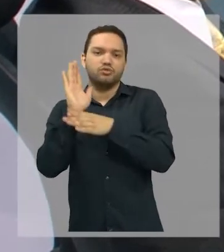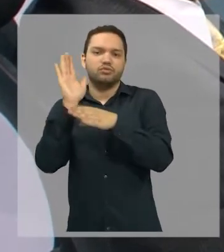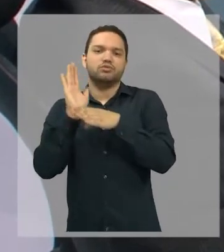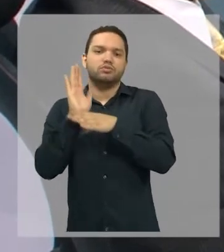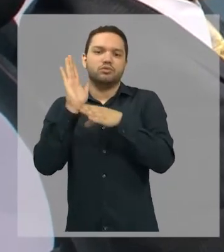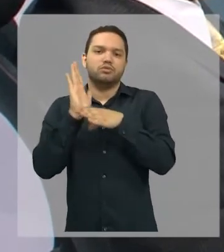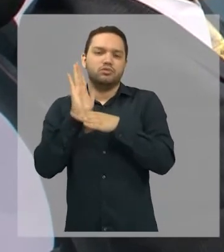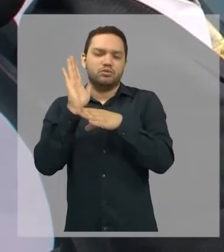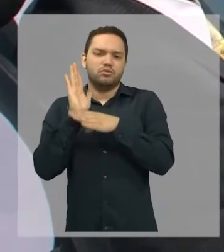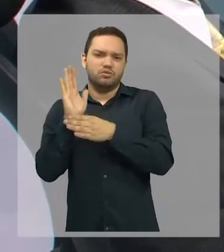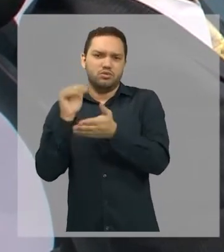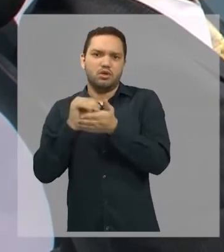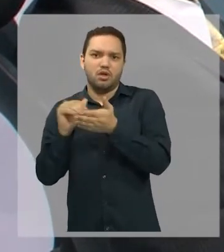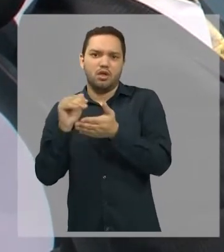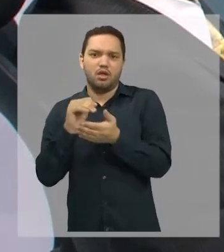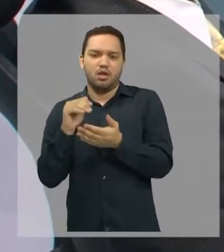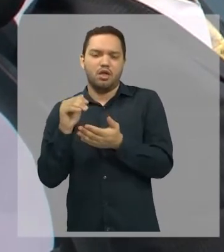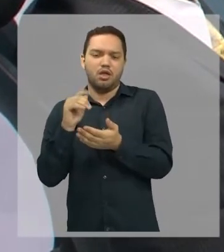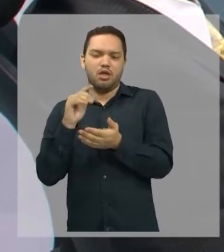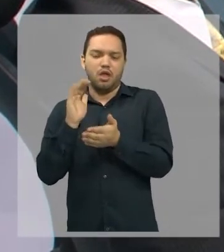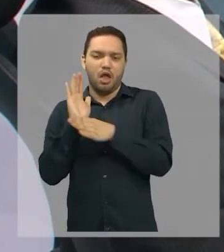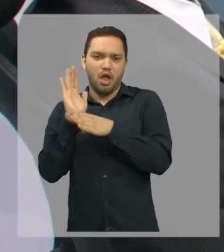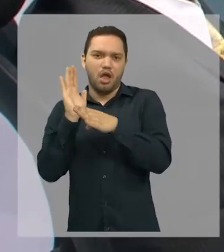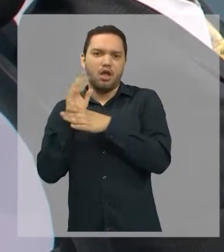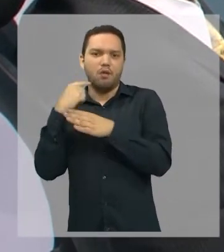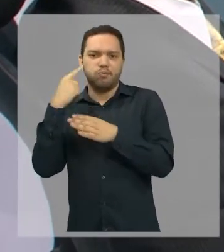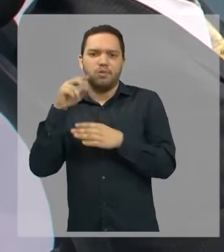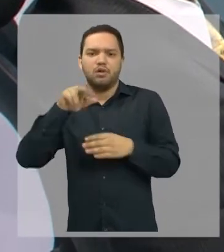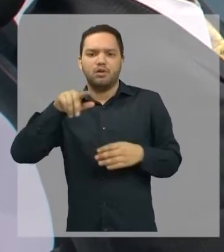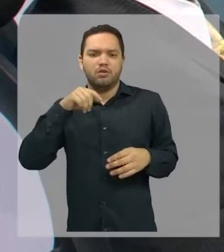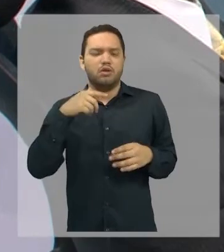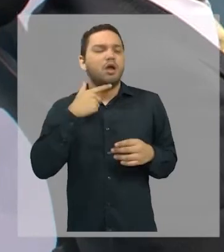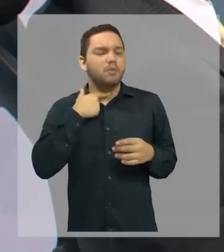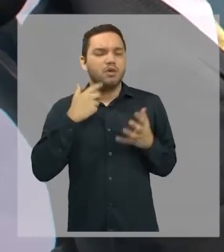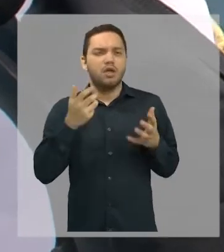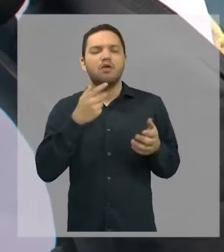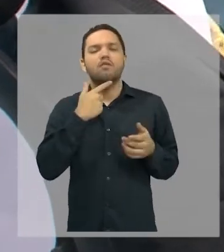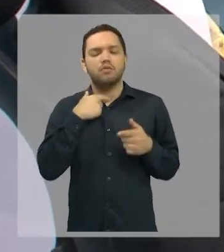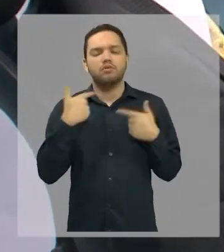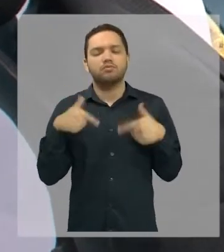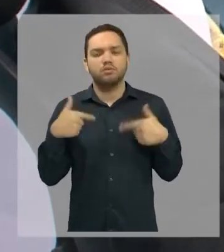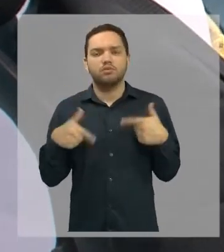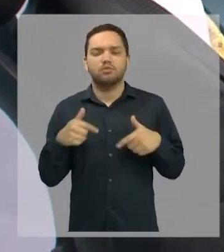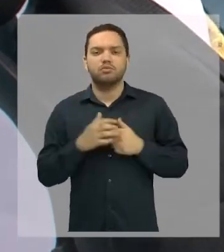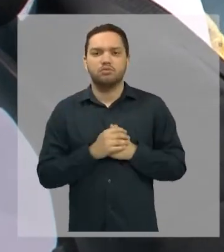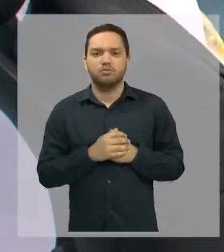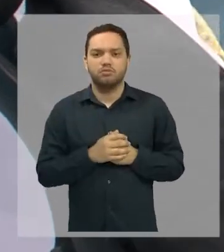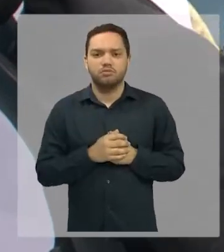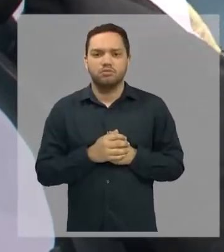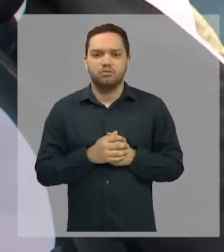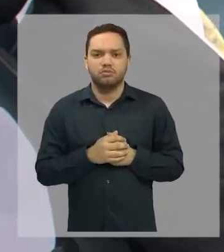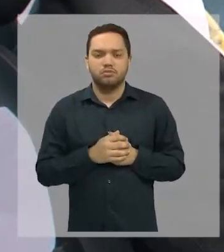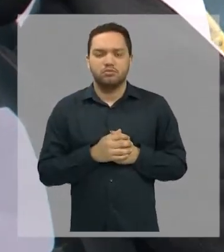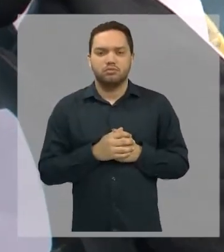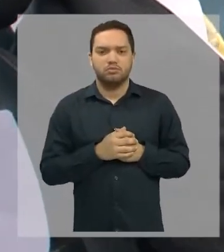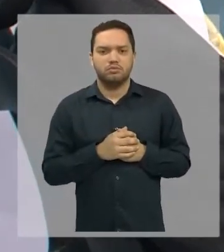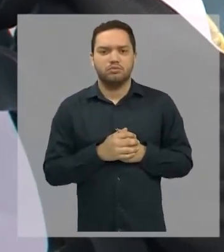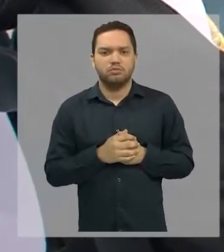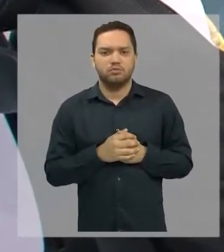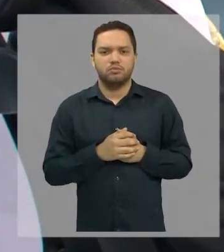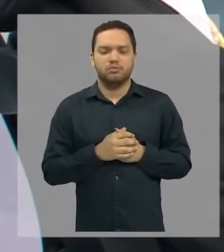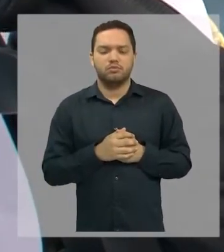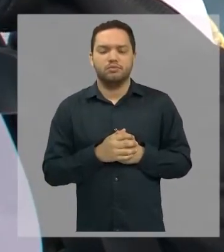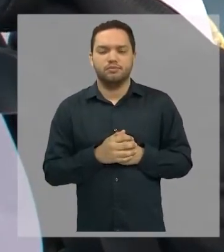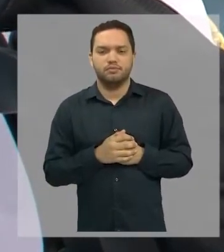aspiração legítima para quem está na carreira. E é uma aspiração legítima não só para quem está na carreira